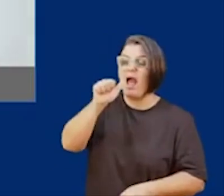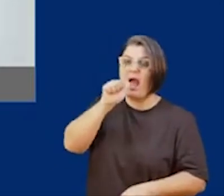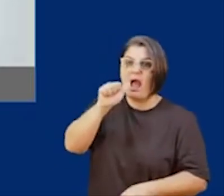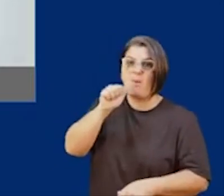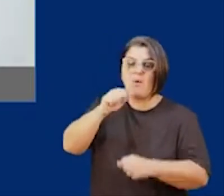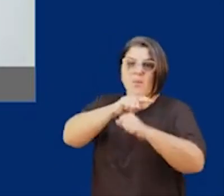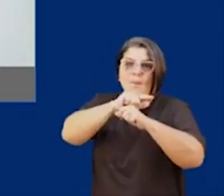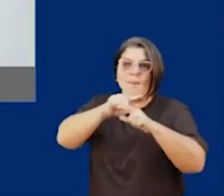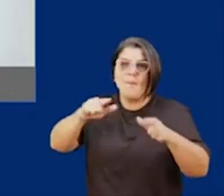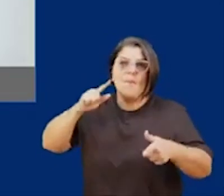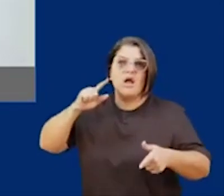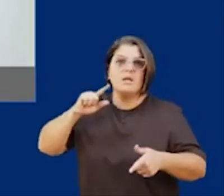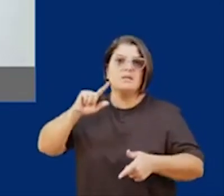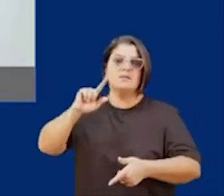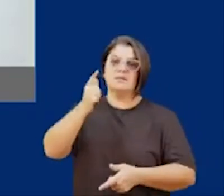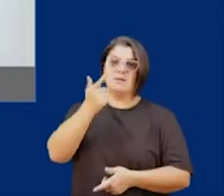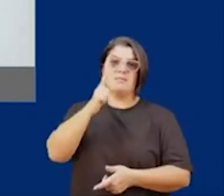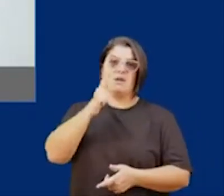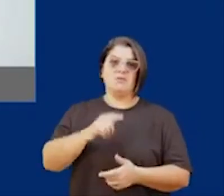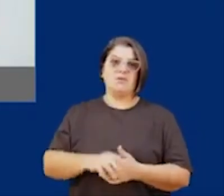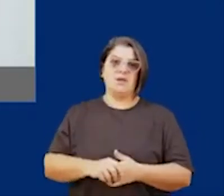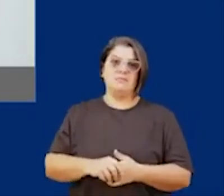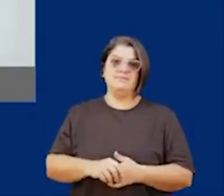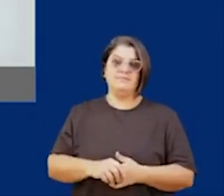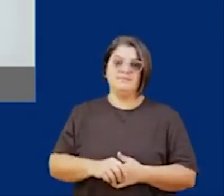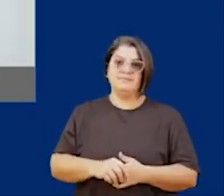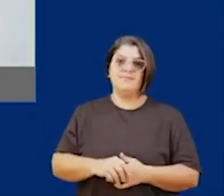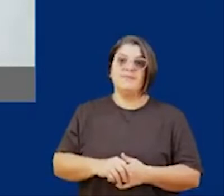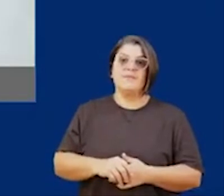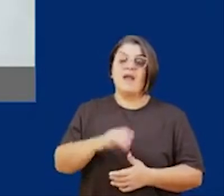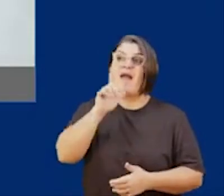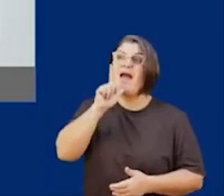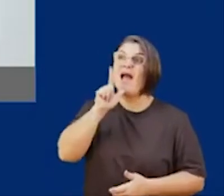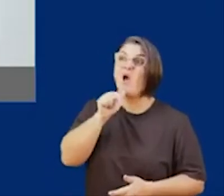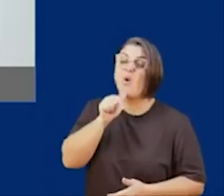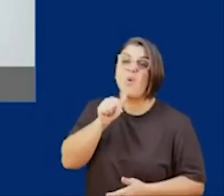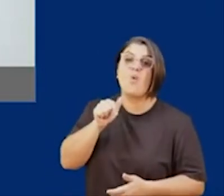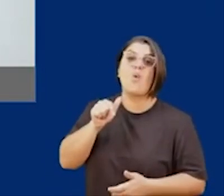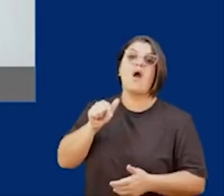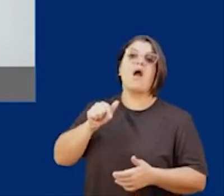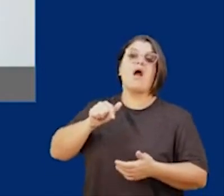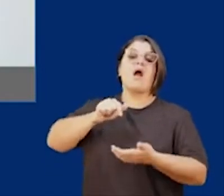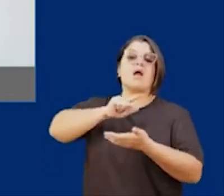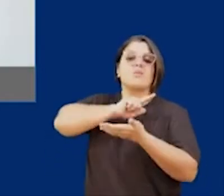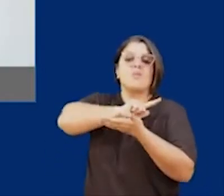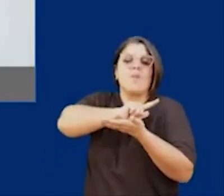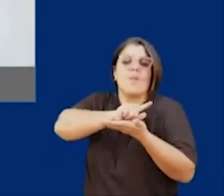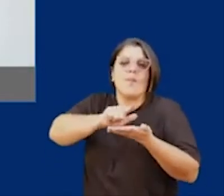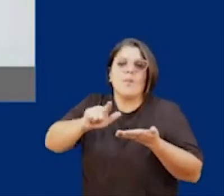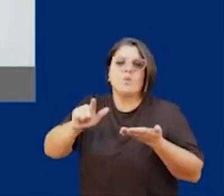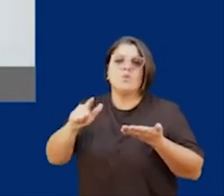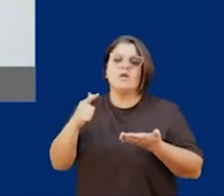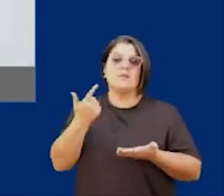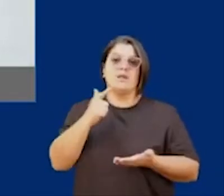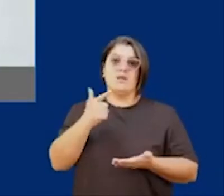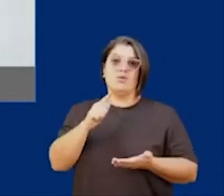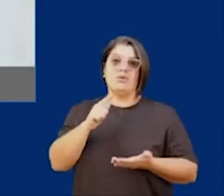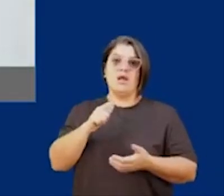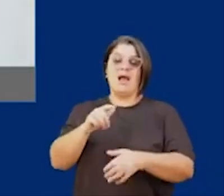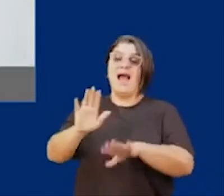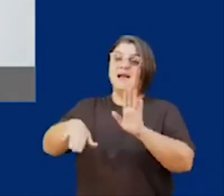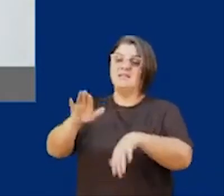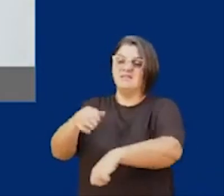bebês que tomam água que não é potável também vão ter alguma reação e vão parar